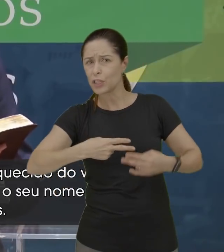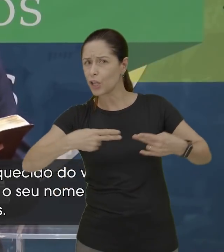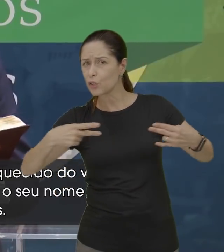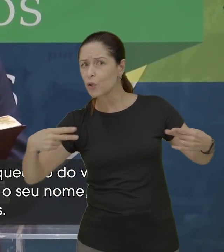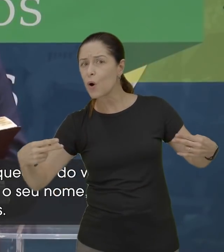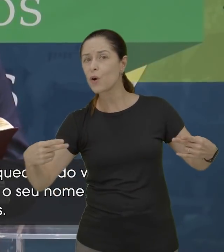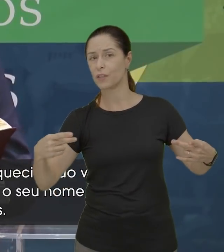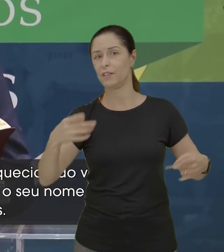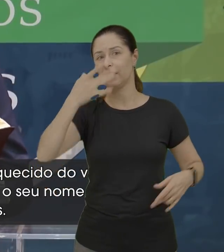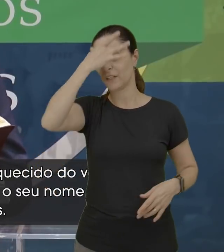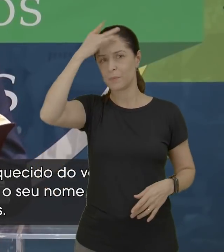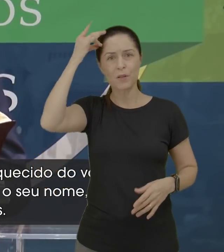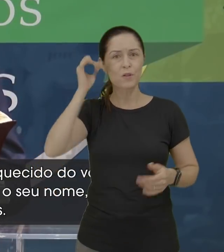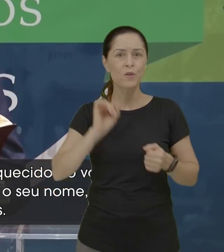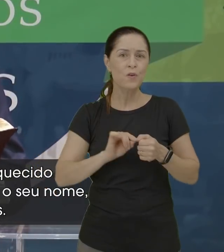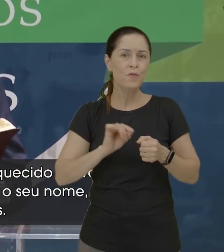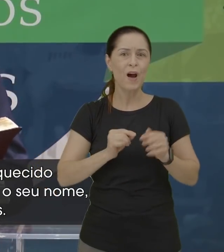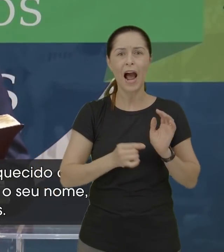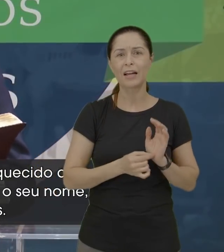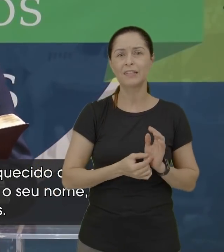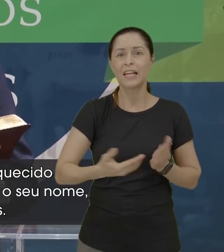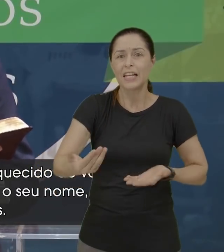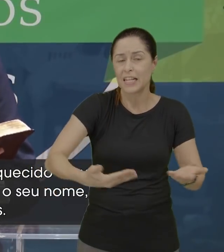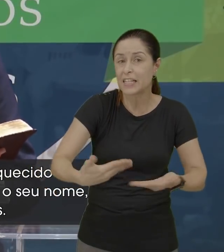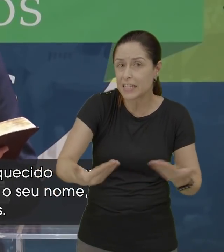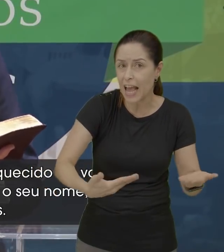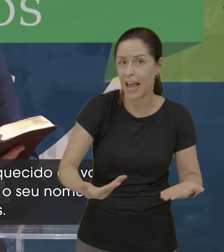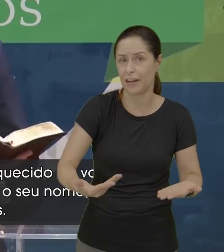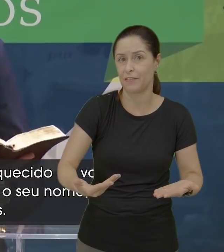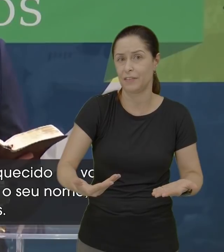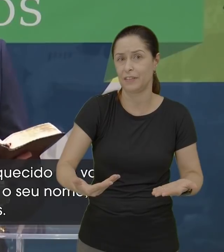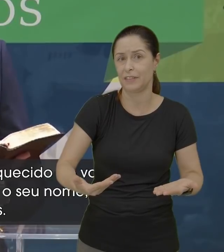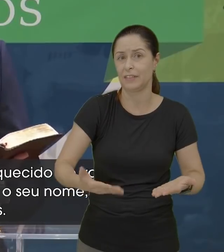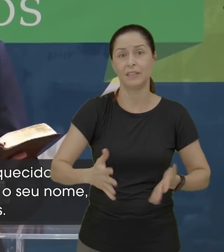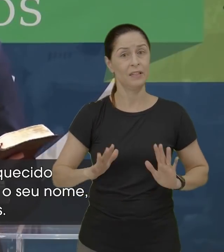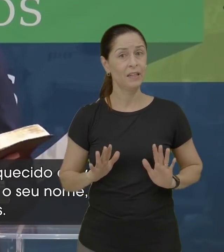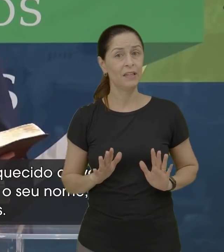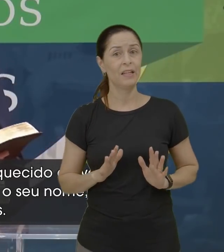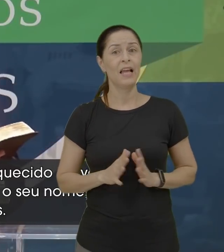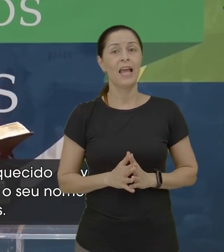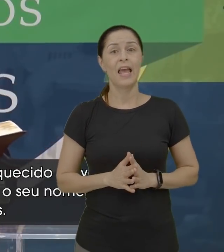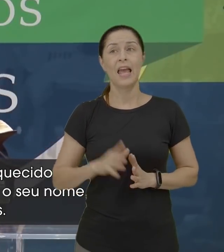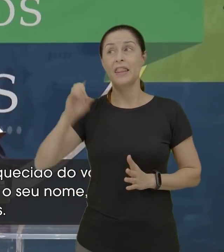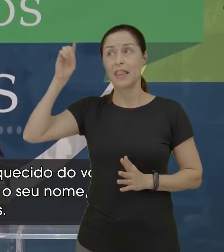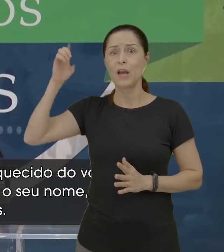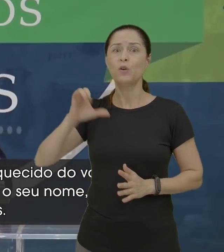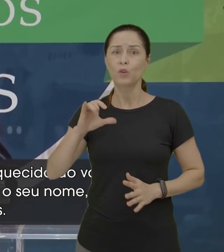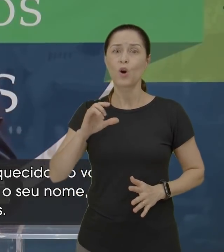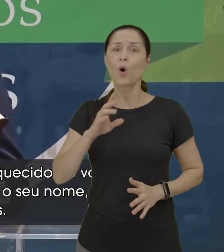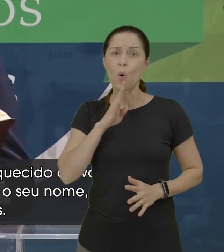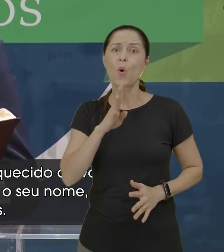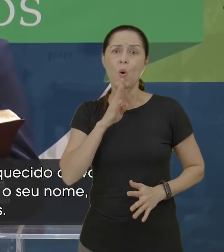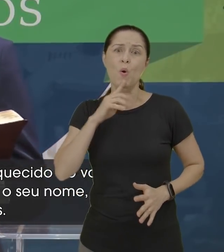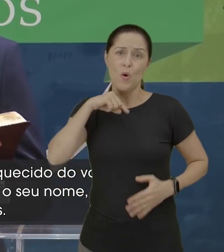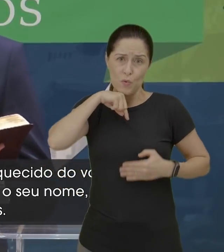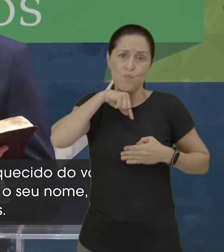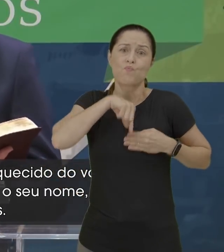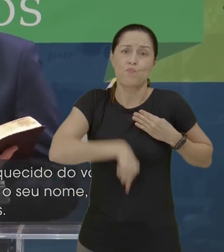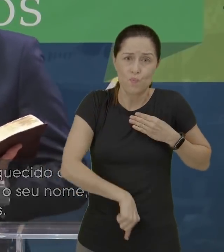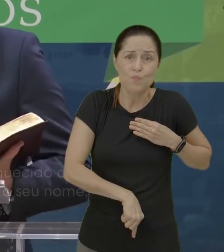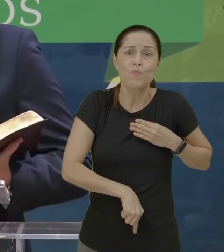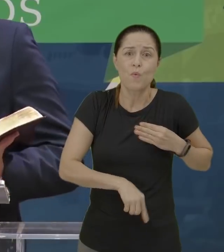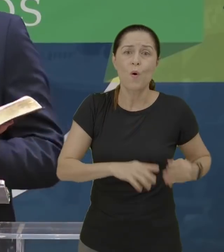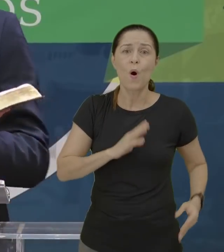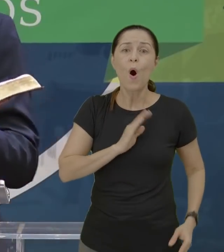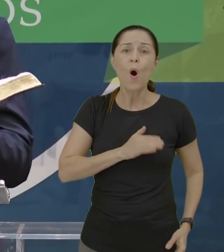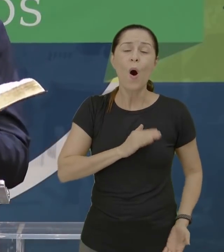do amor que evidenciastes para com o seu nome, pois servistes e ainda servis aos santos. Então, aqui ele está demonstrando o seguinte: